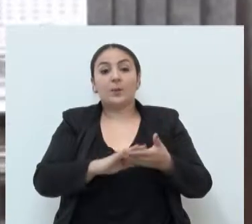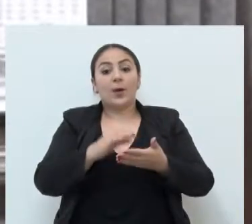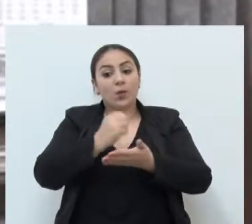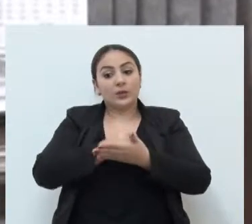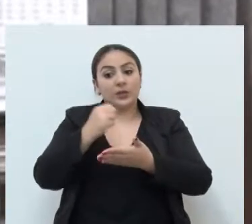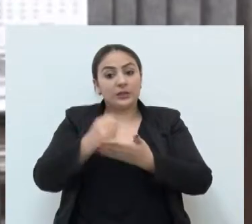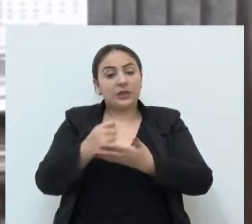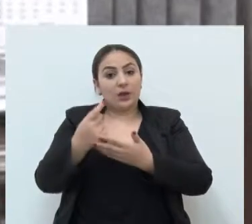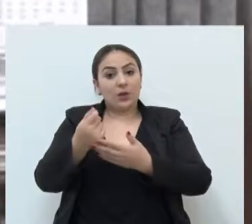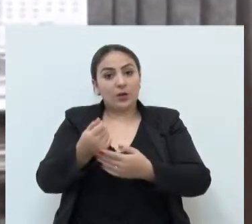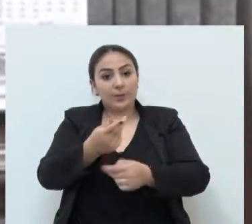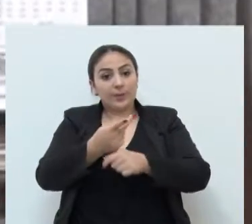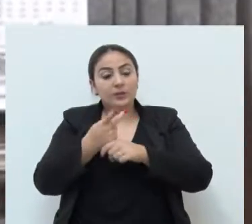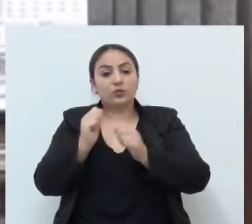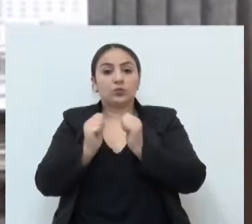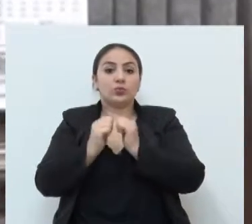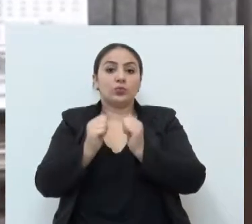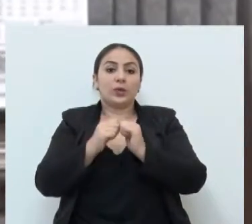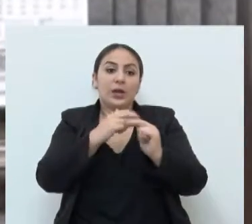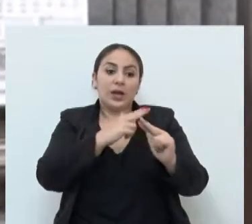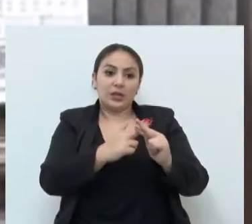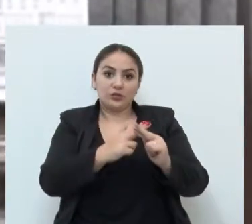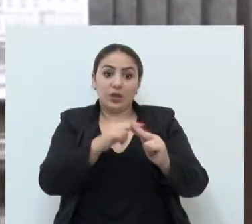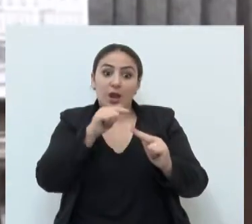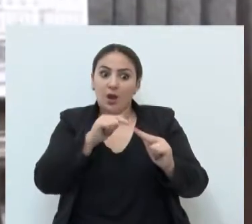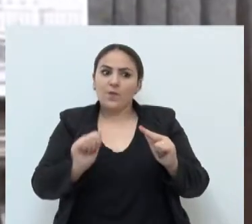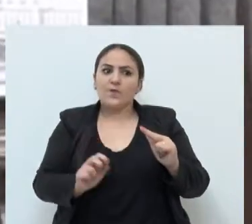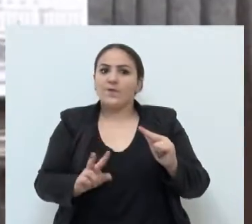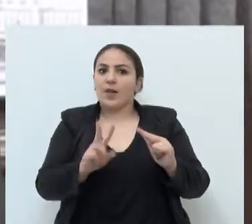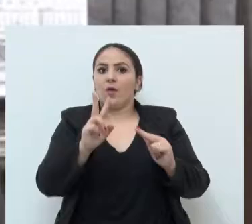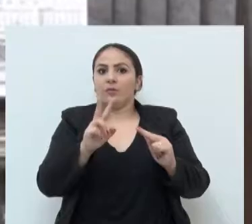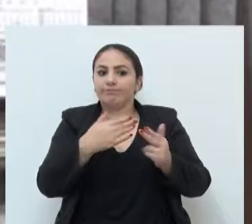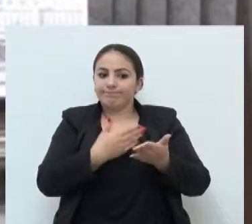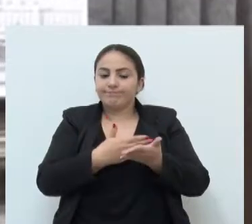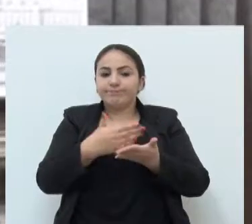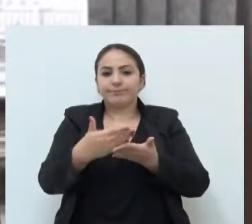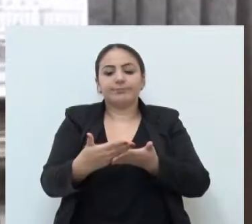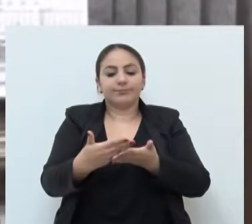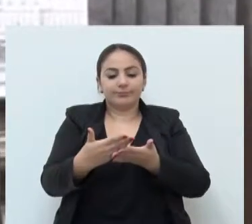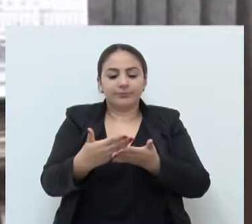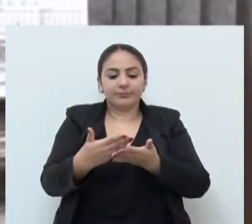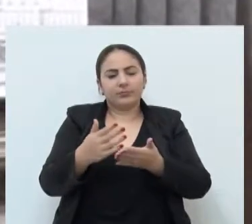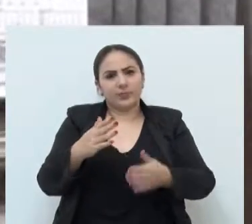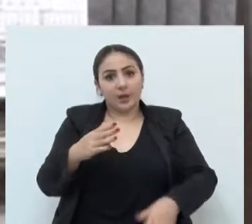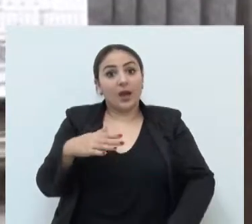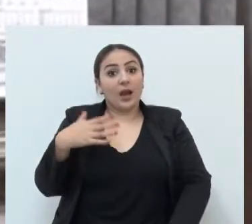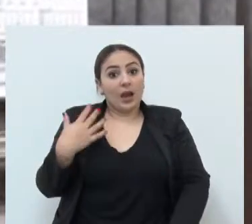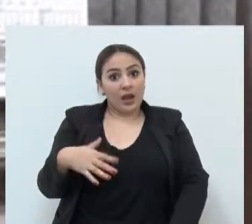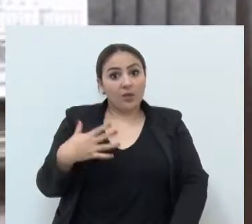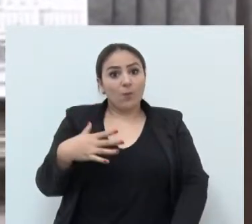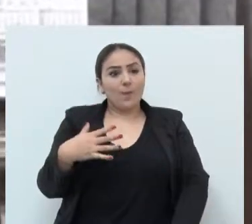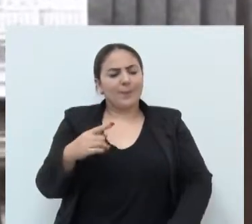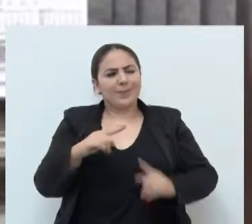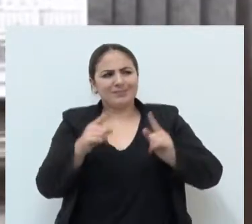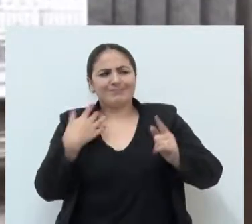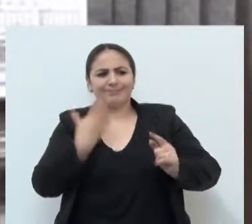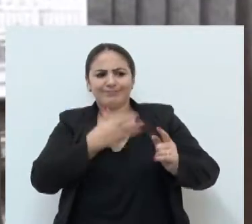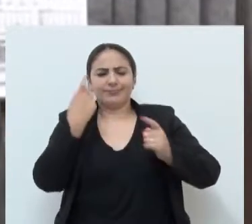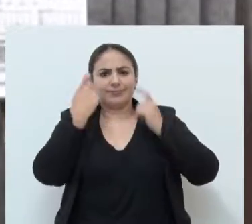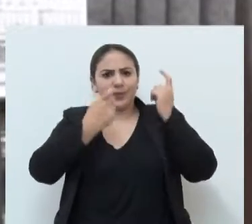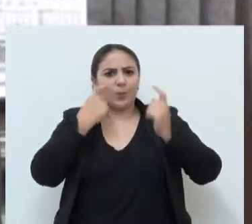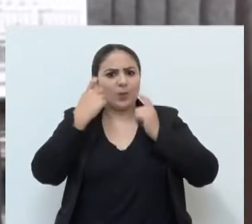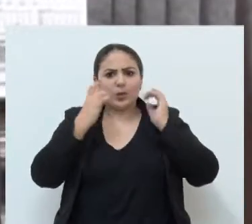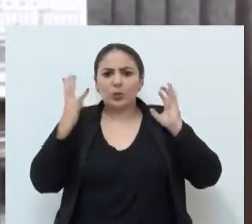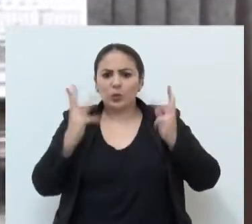contratar, então, um empréstimo, um financiamento junto à Caixa Econômica Federal. É um valor inicial, né, alto, que acabou